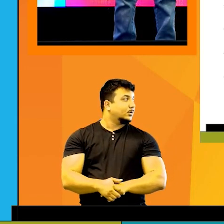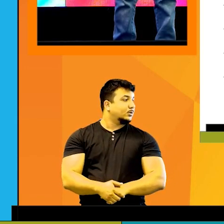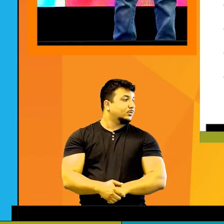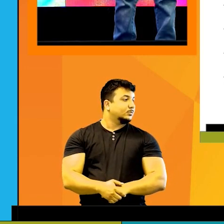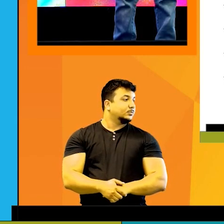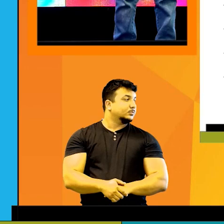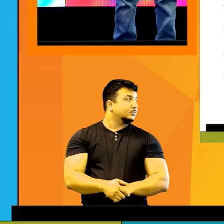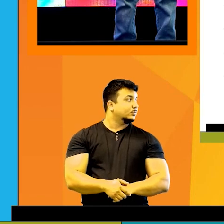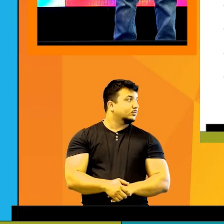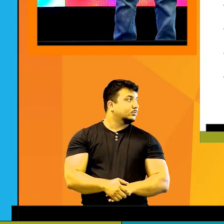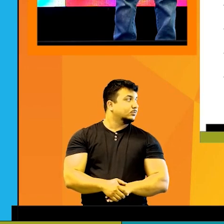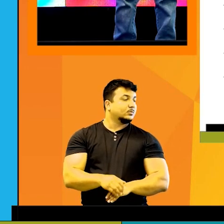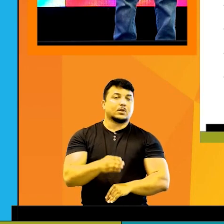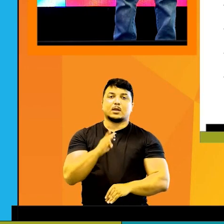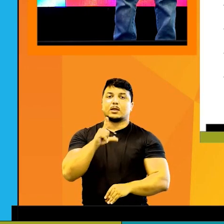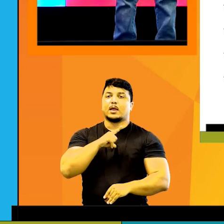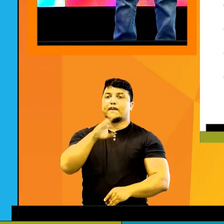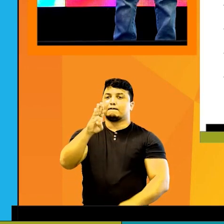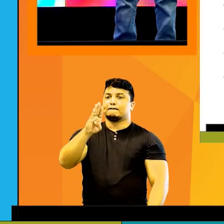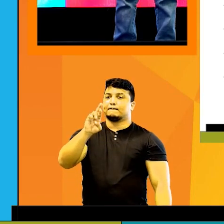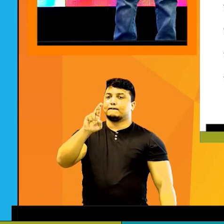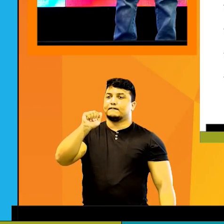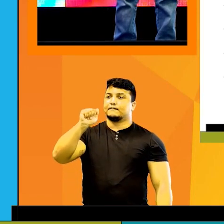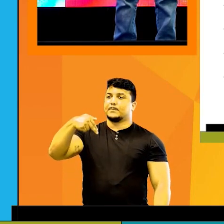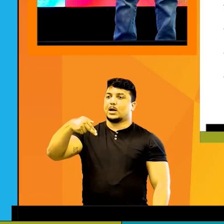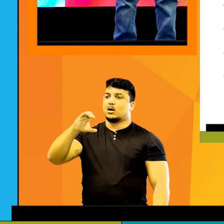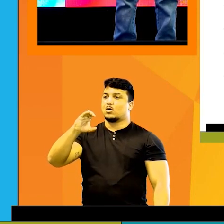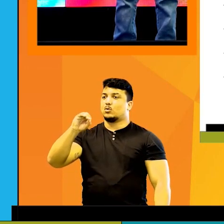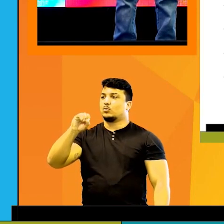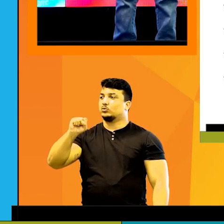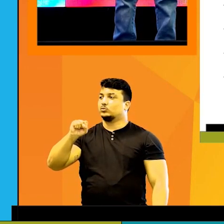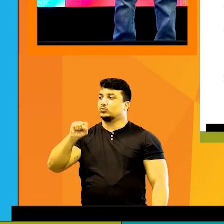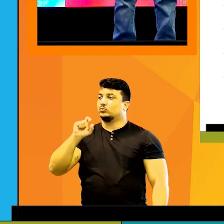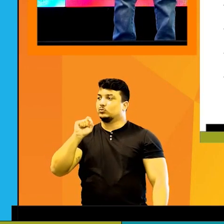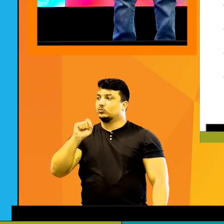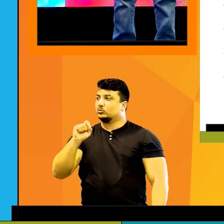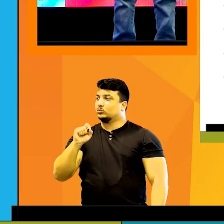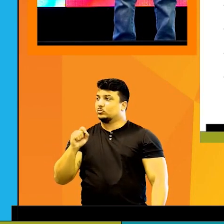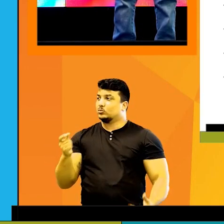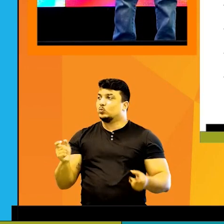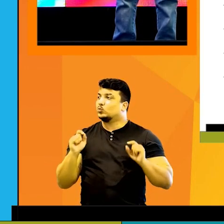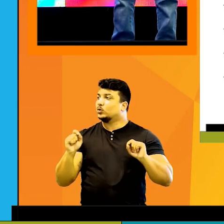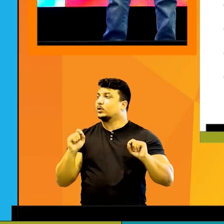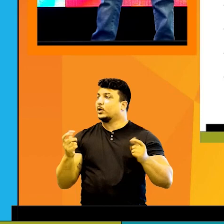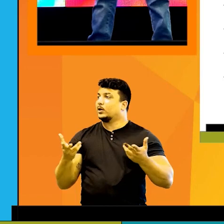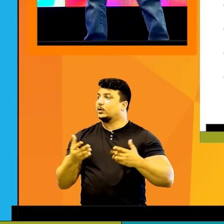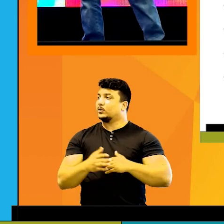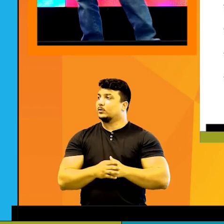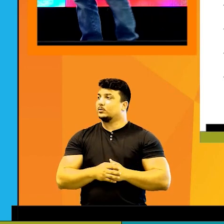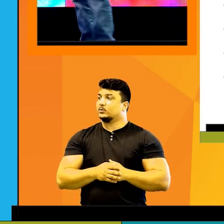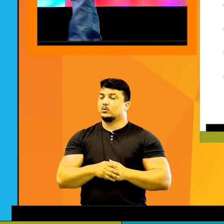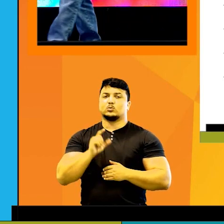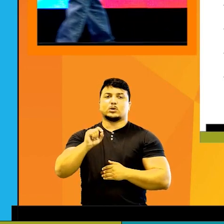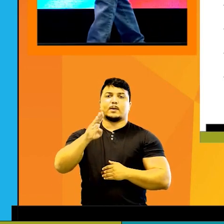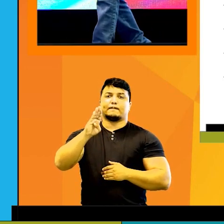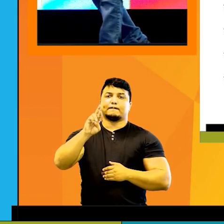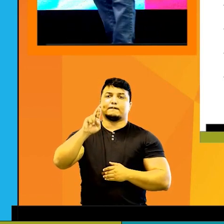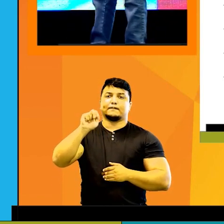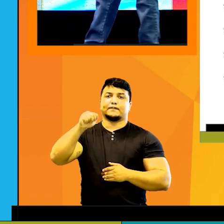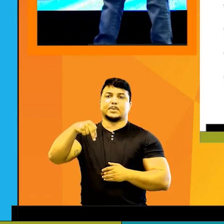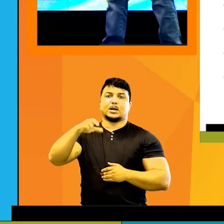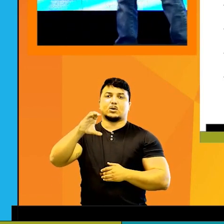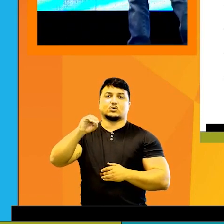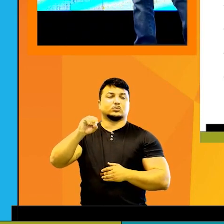Vocês sabem o que são versos brancos? Para não perder uma questão assim de bobeira. O que são versos